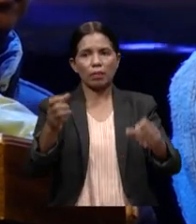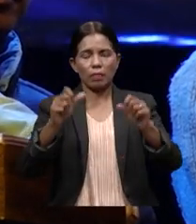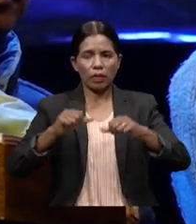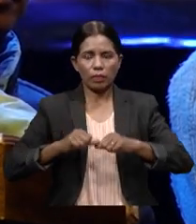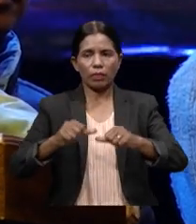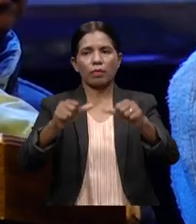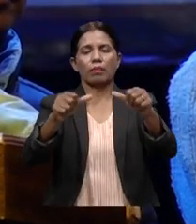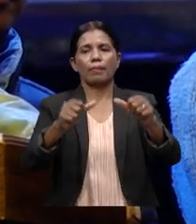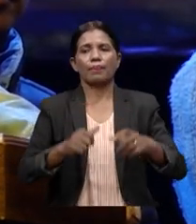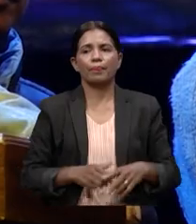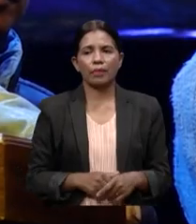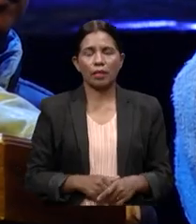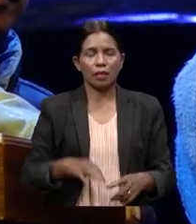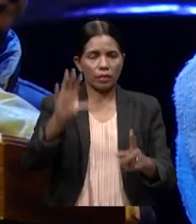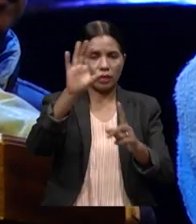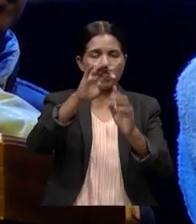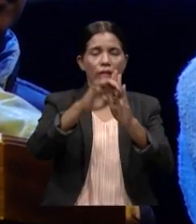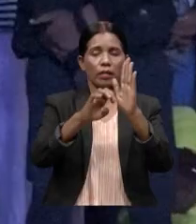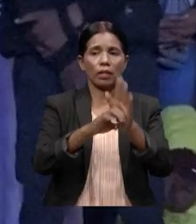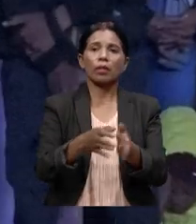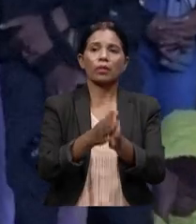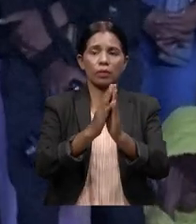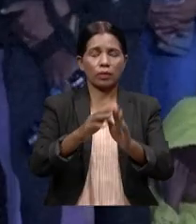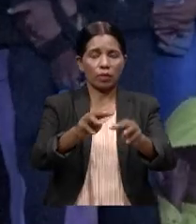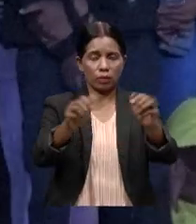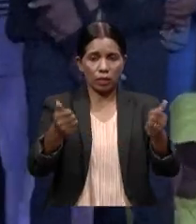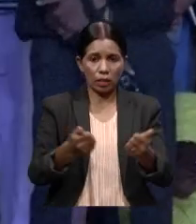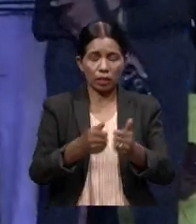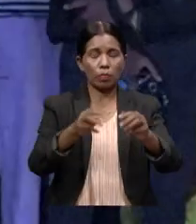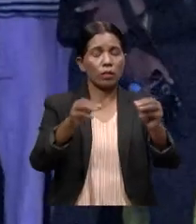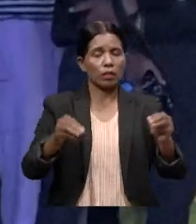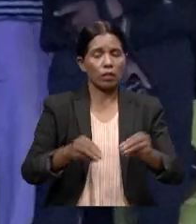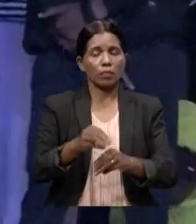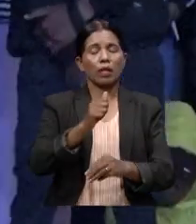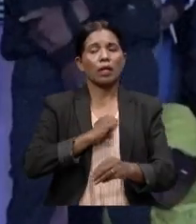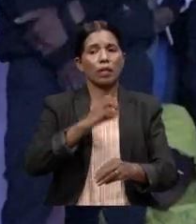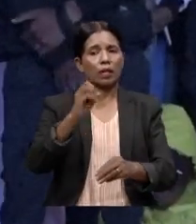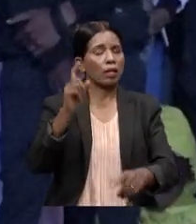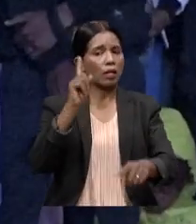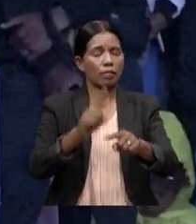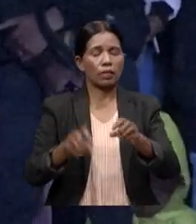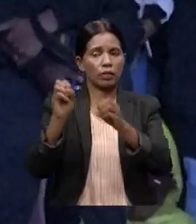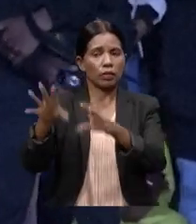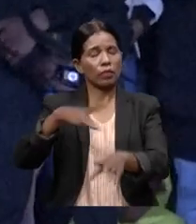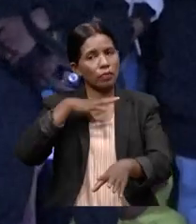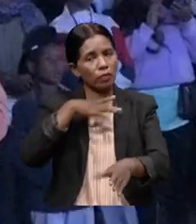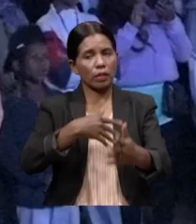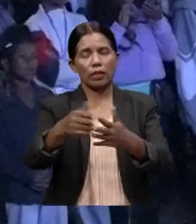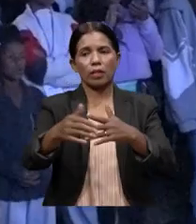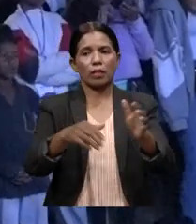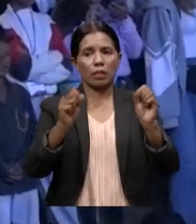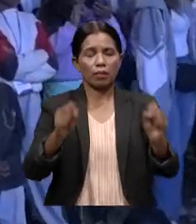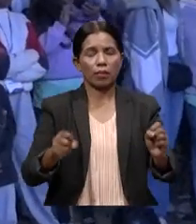continua. Se festado moço sob a autoridade do município Ainaro, na moço comunidade, atulabede sua fuer arbiro, no